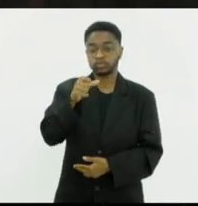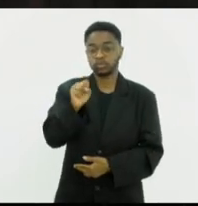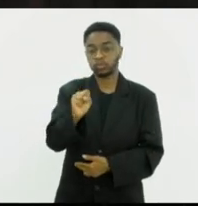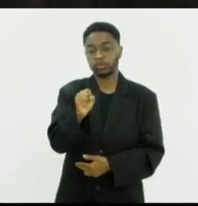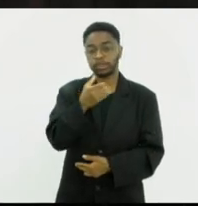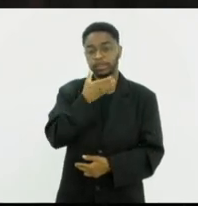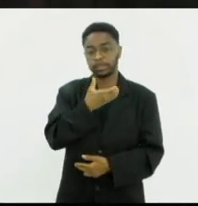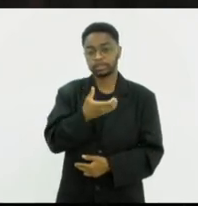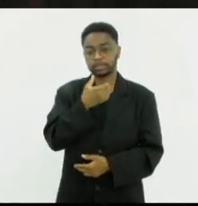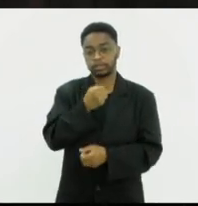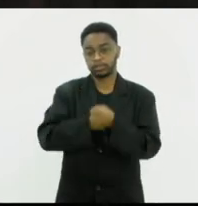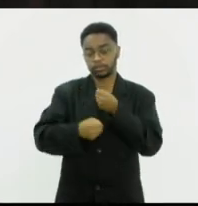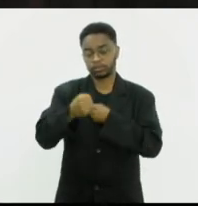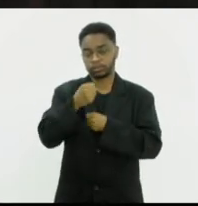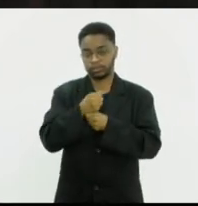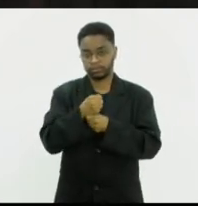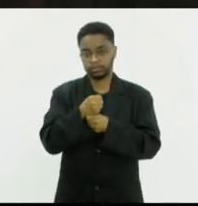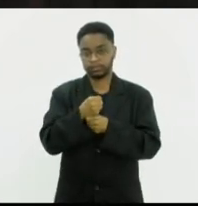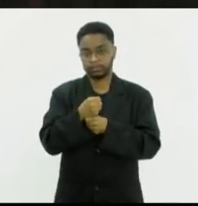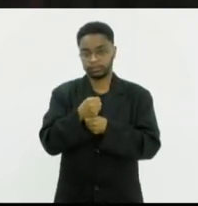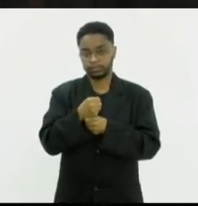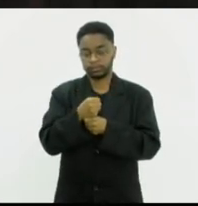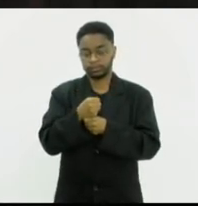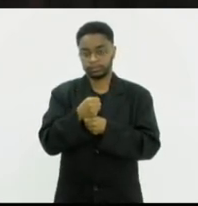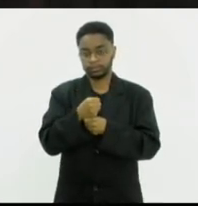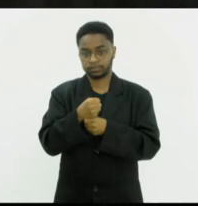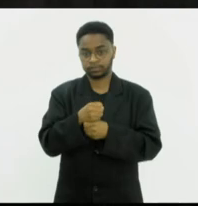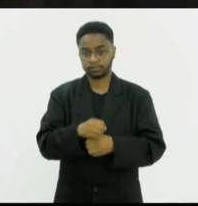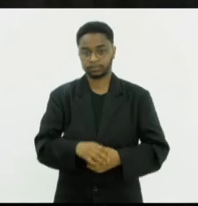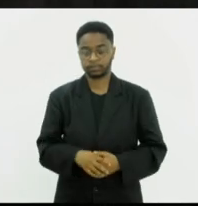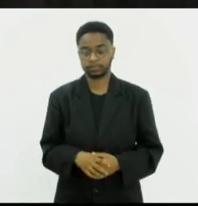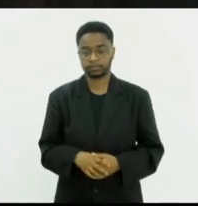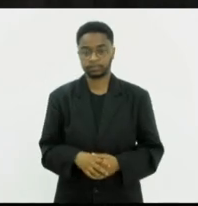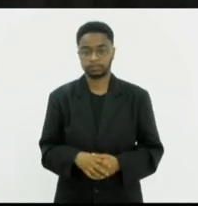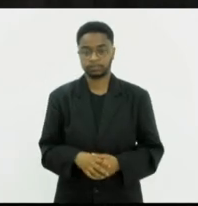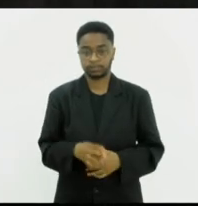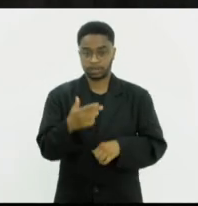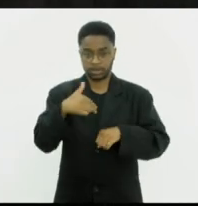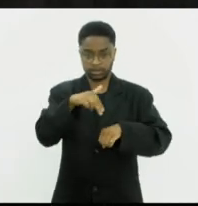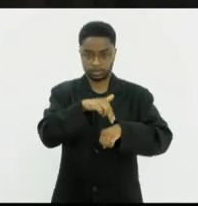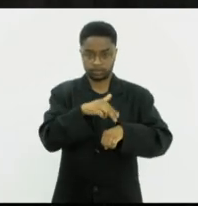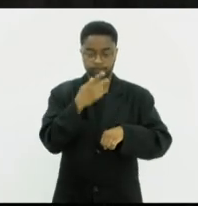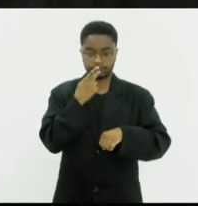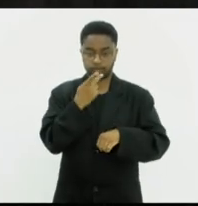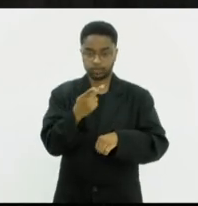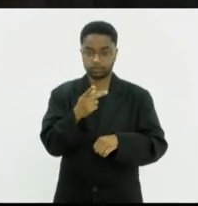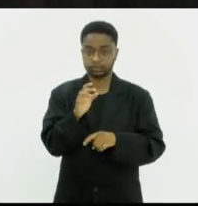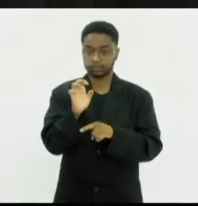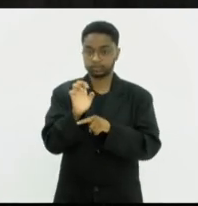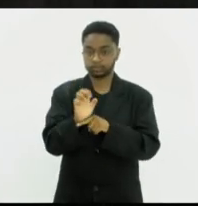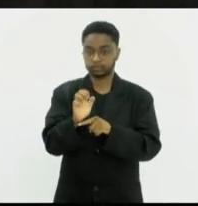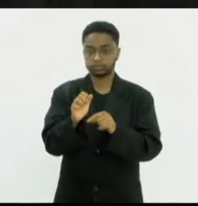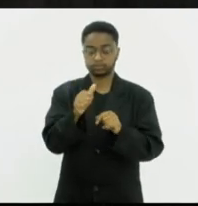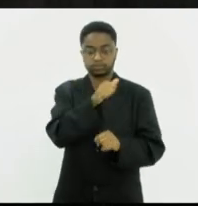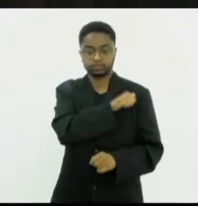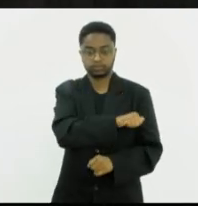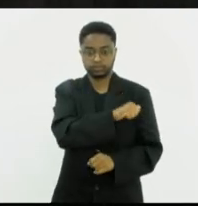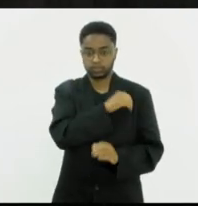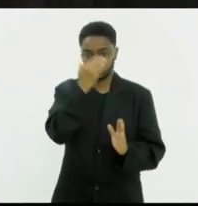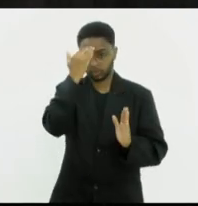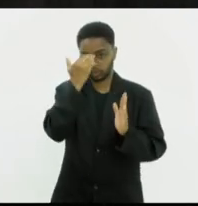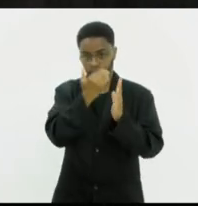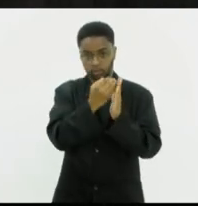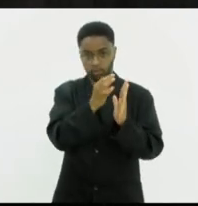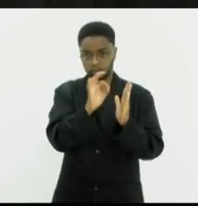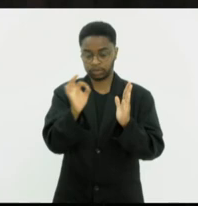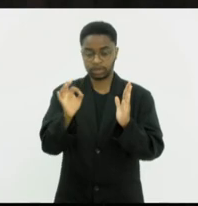ano passado, alegando à União que o Estado descumpriu alguns quesitos do